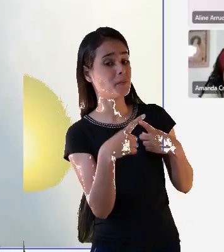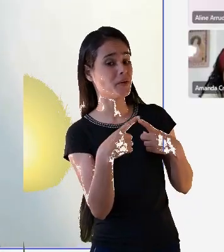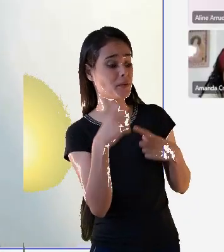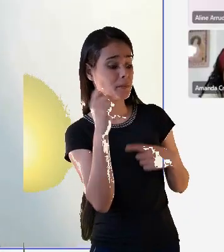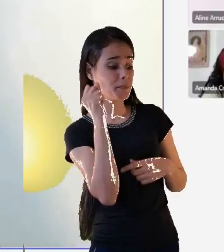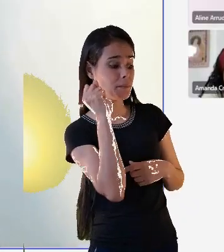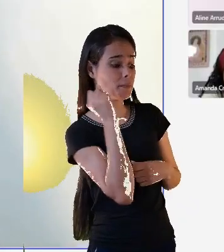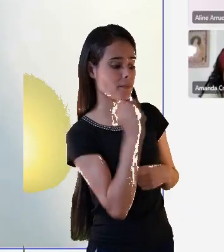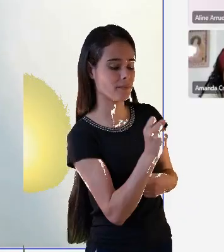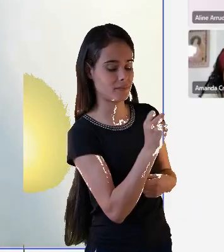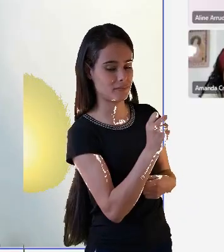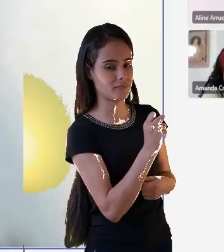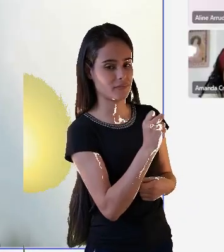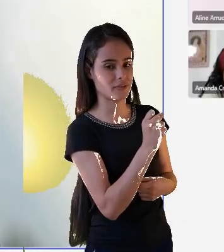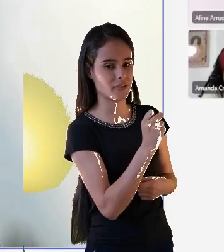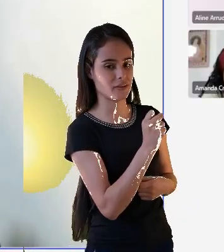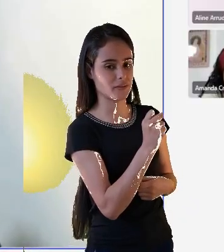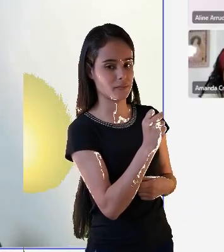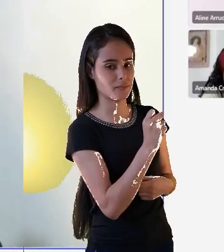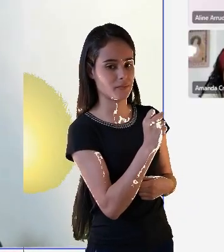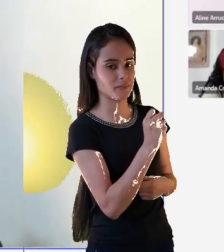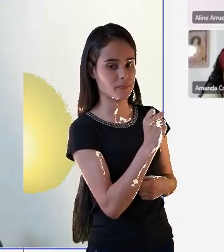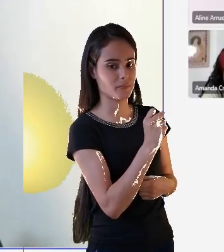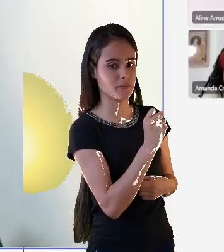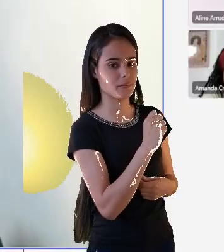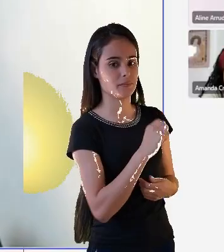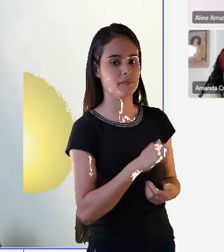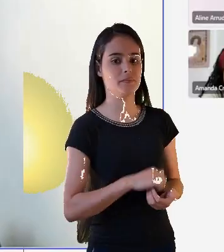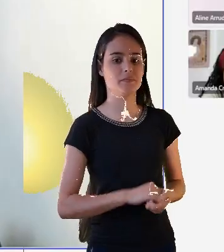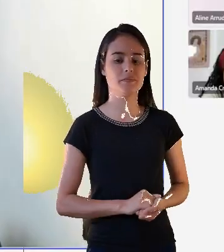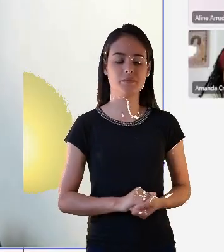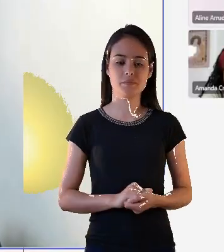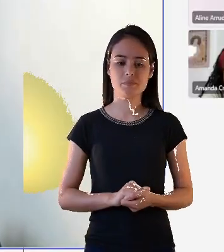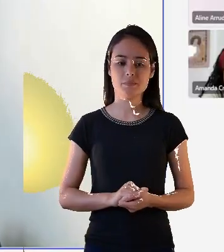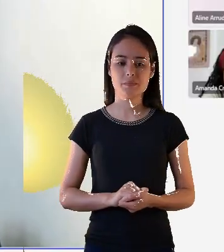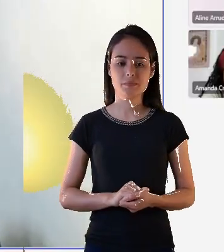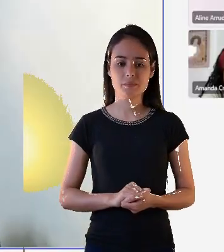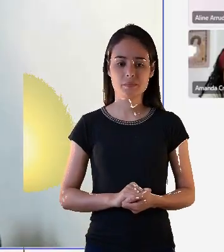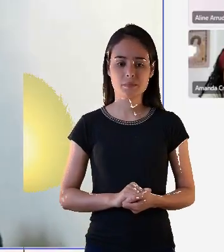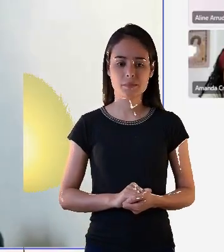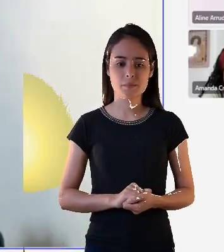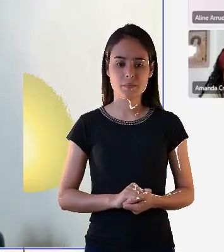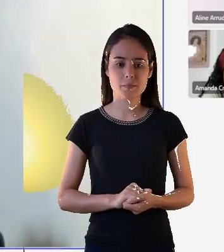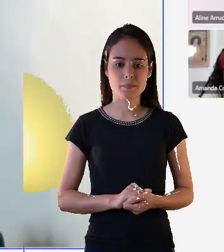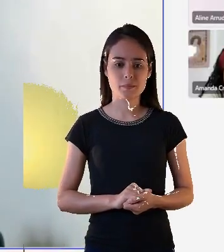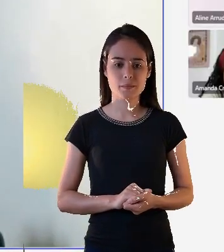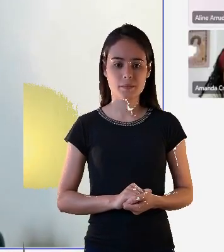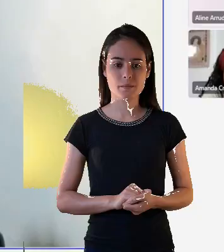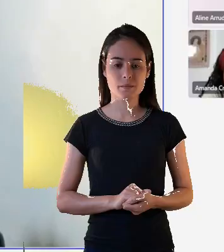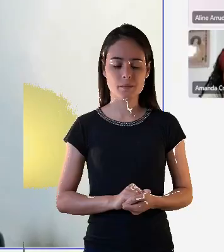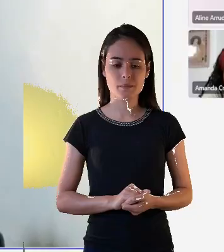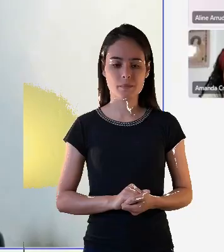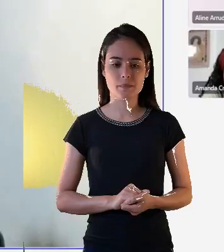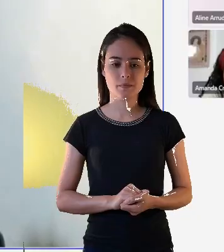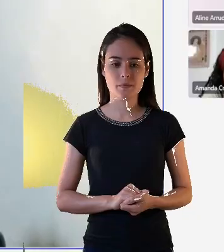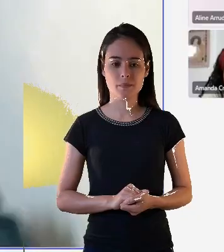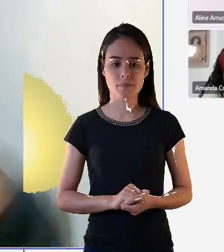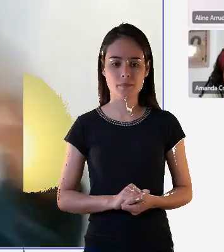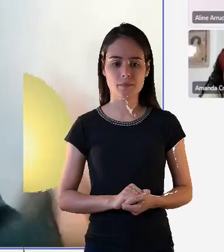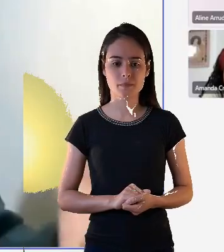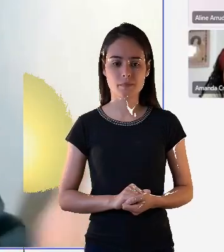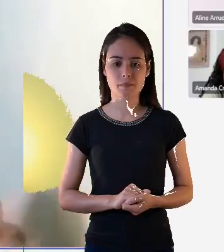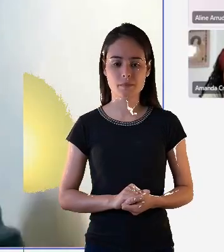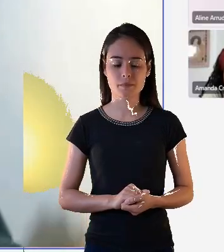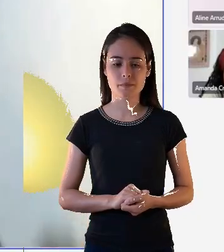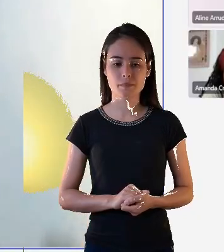foi eleita por professoras e enfermeiras, e foi caçada pela ditadura e